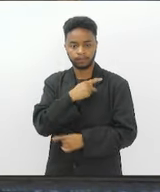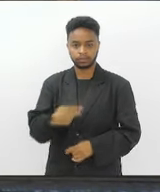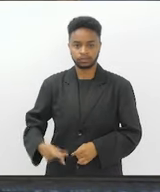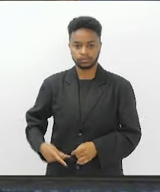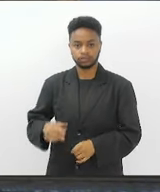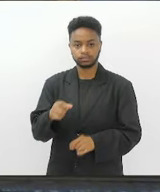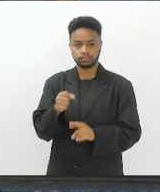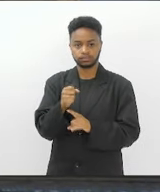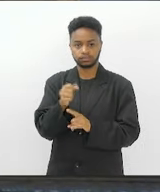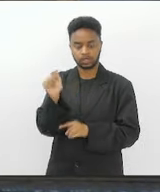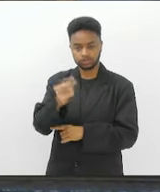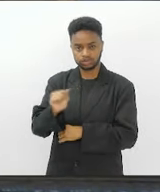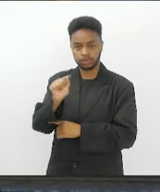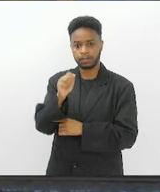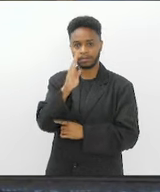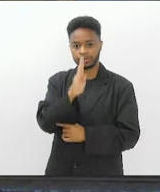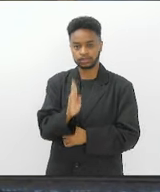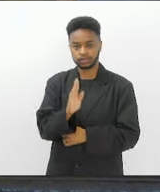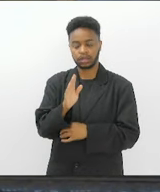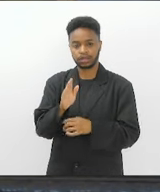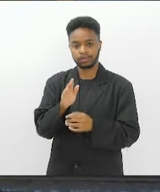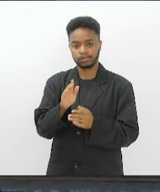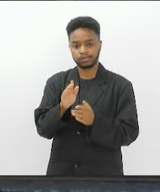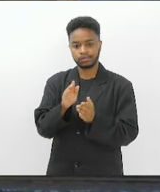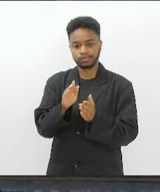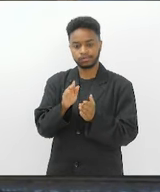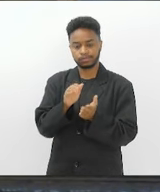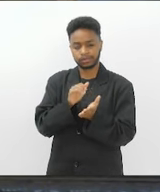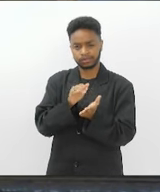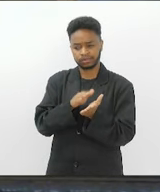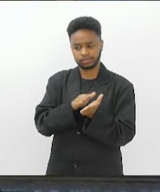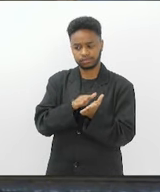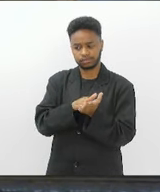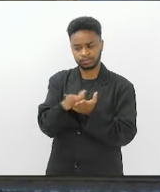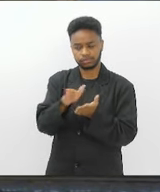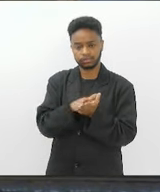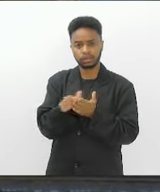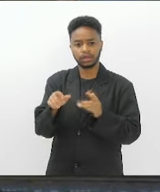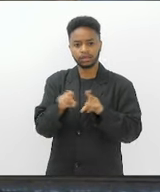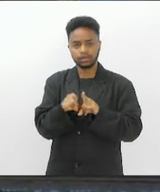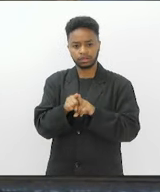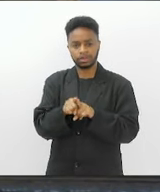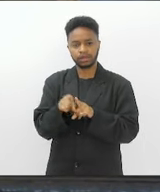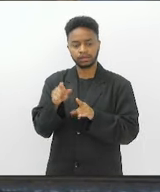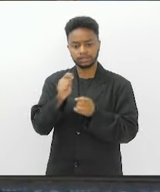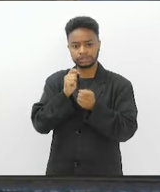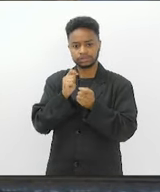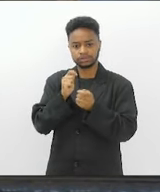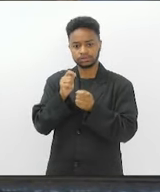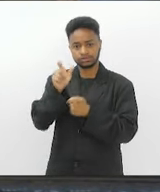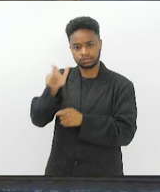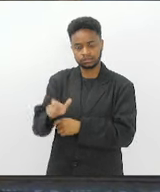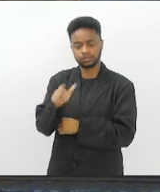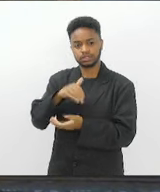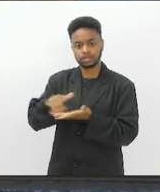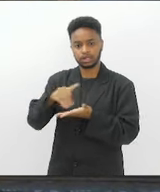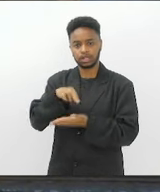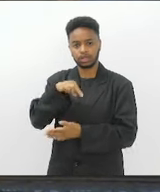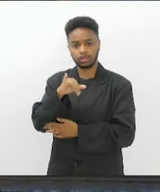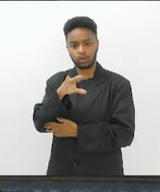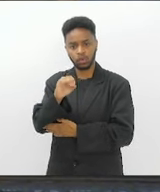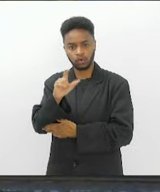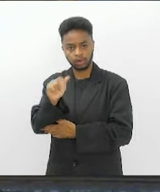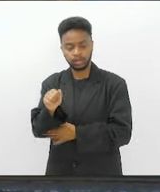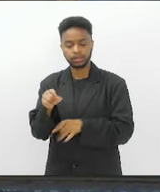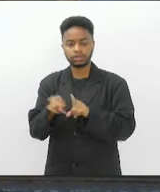Imprensa, querido Alfredo Lopes, presidente da Associação Brasileira de Hotéis, nosso secretário Nicola Michioni, delegado federal